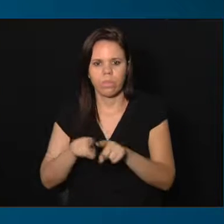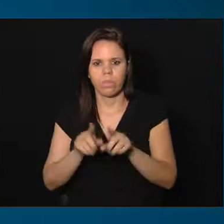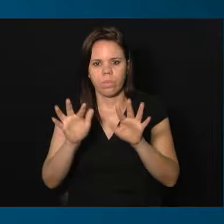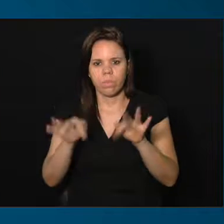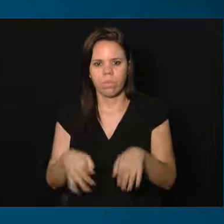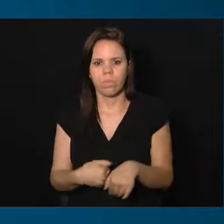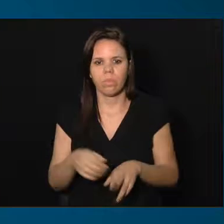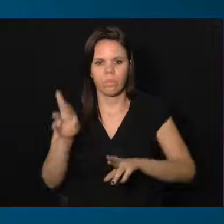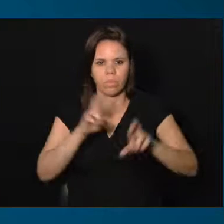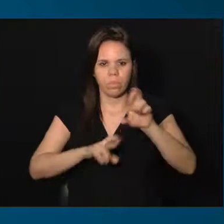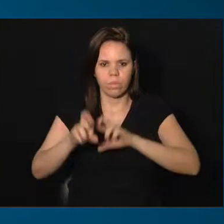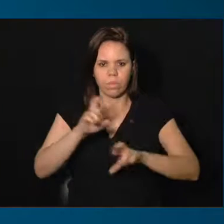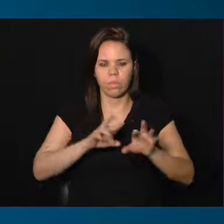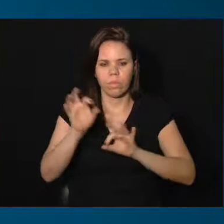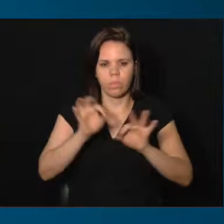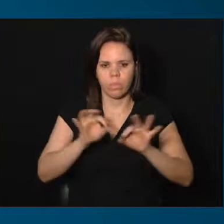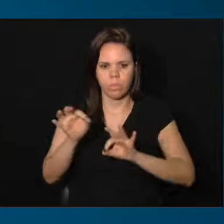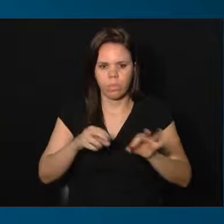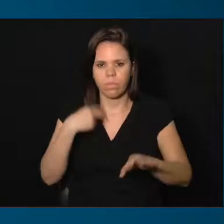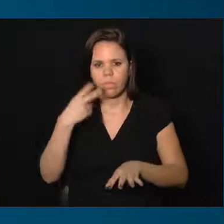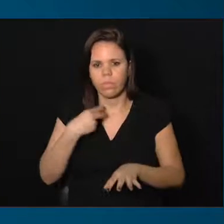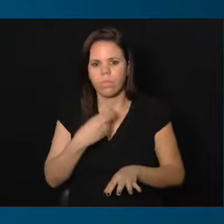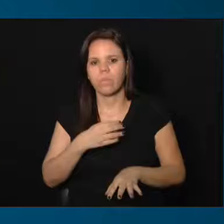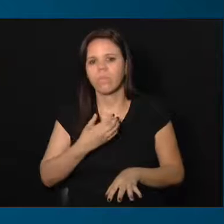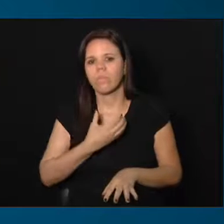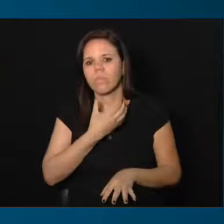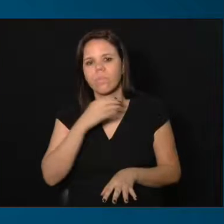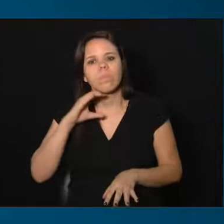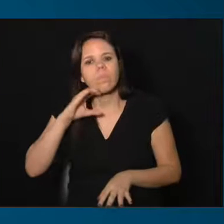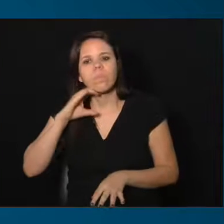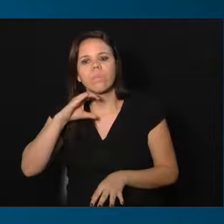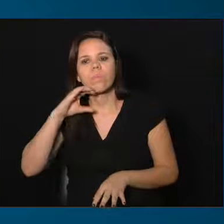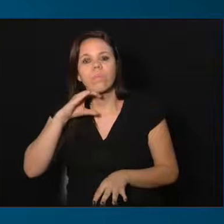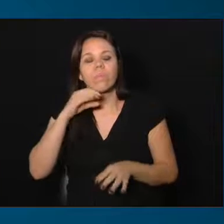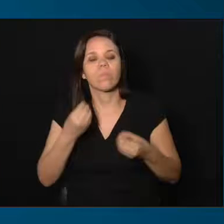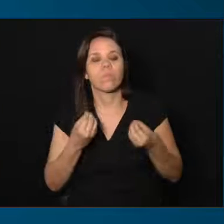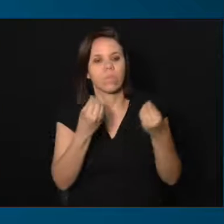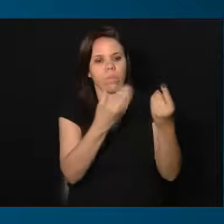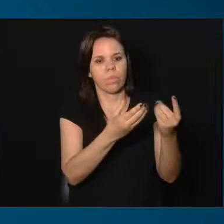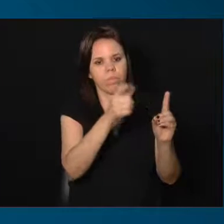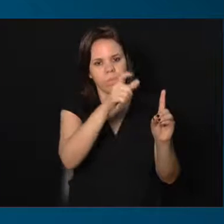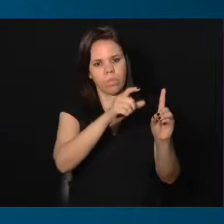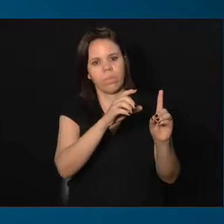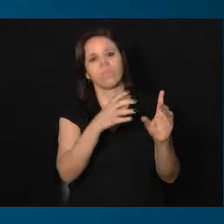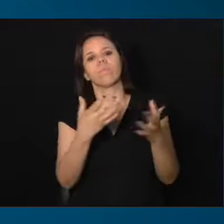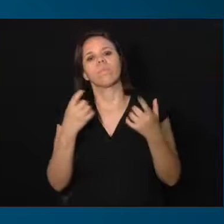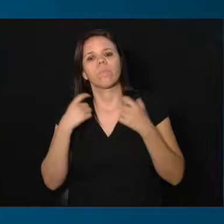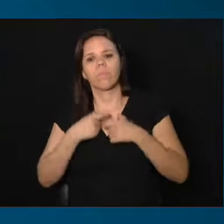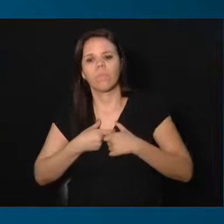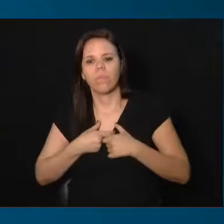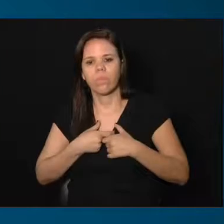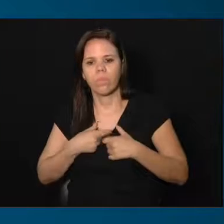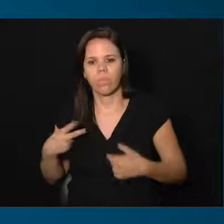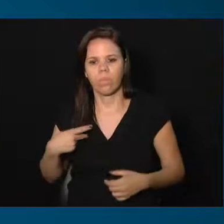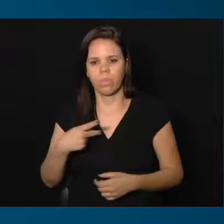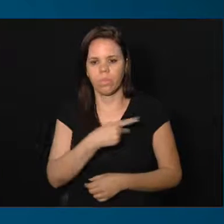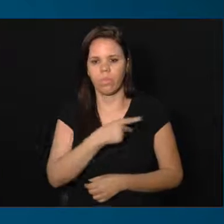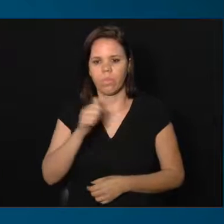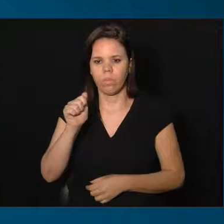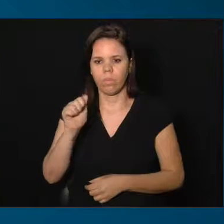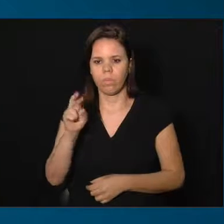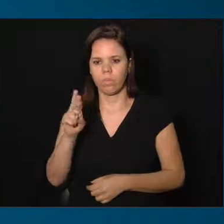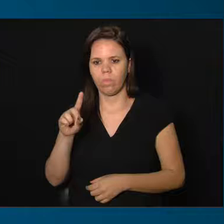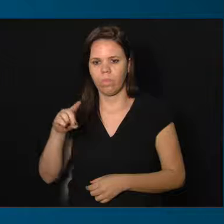será analisado o projeto de autoria do vereador Carmo Luiz, que concede a medalha Arautos da Paz ao pastor Armin